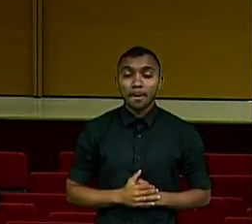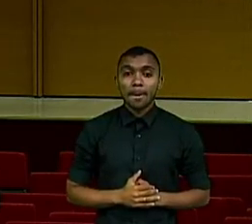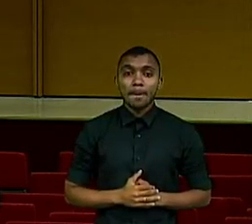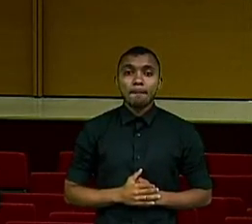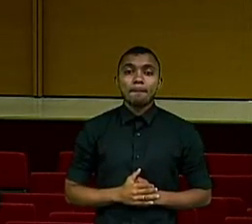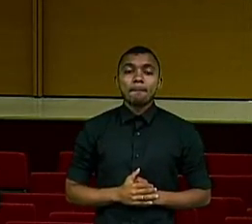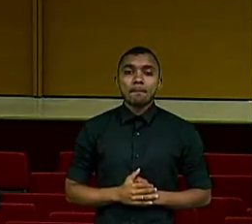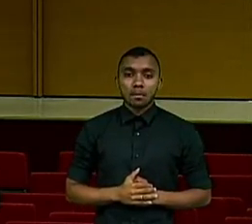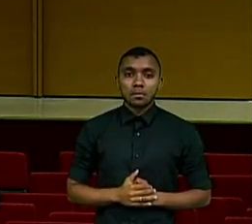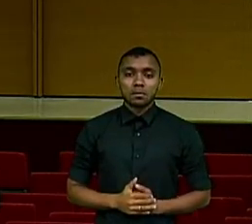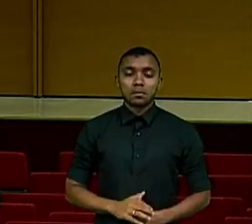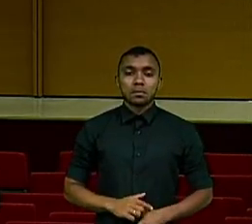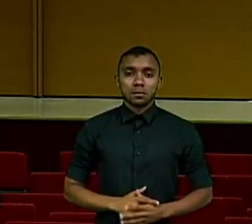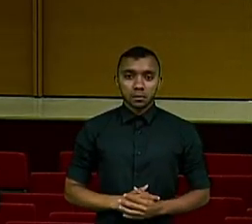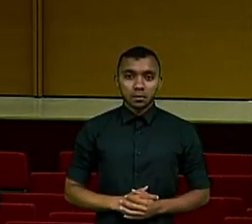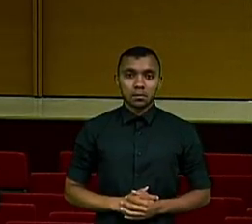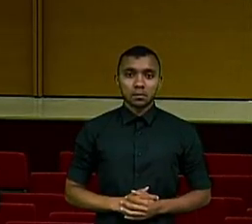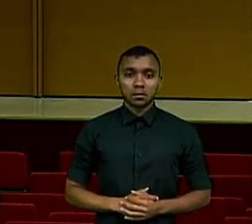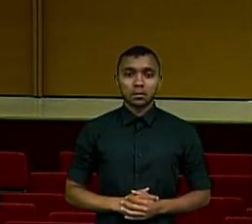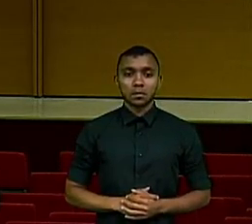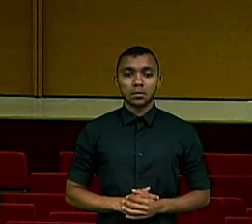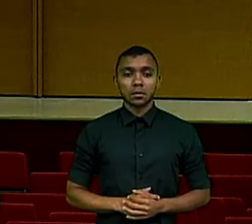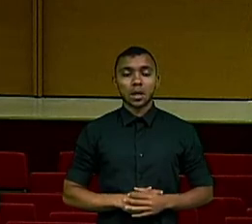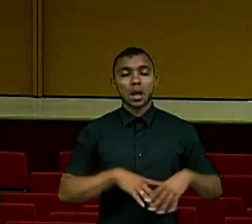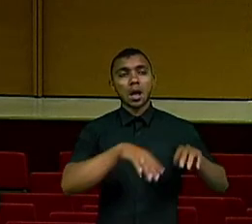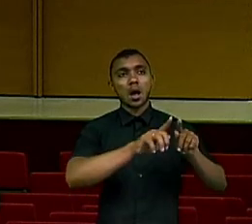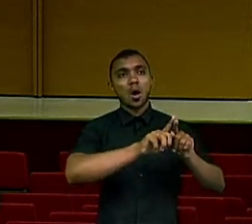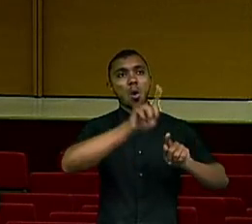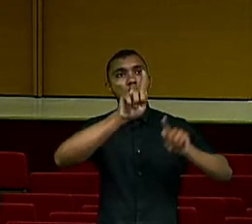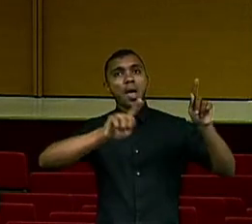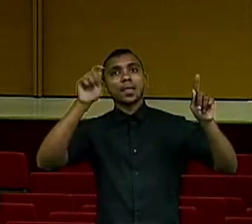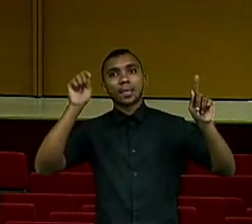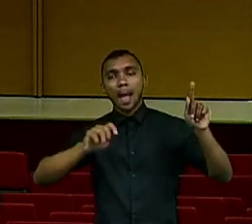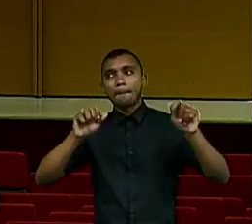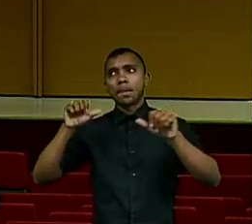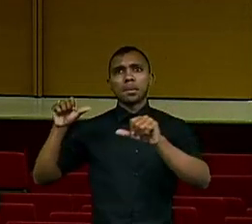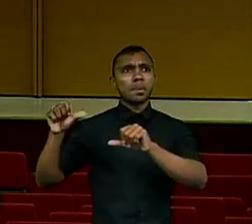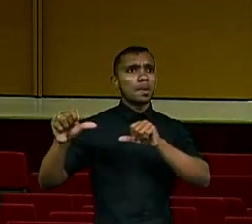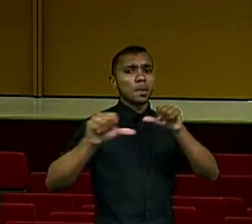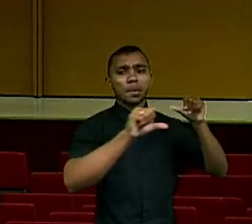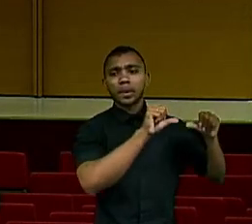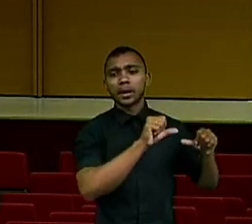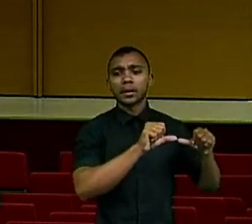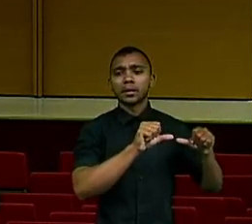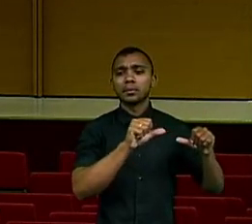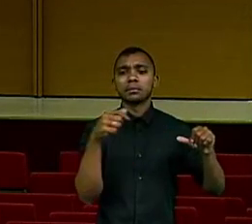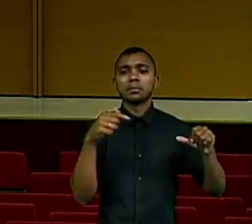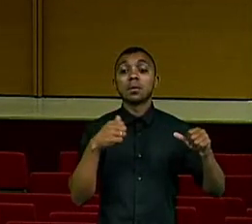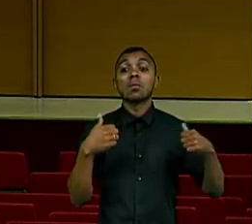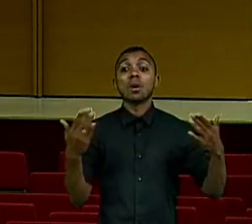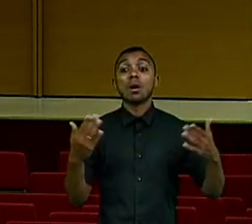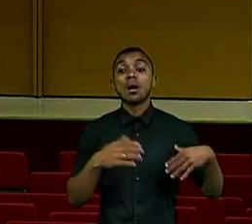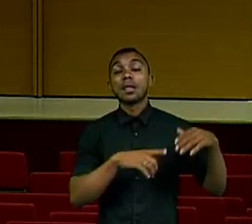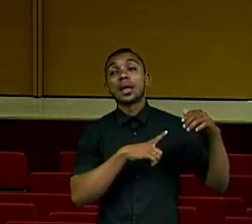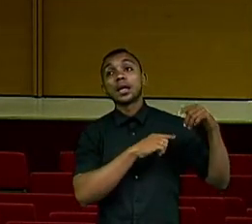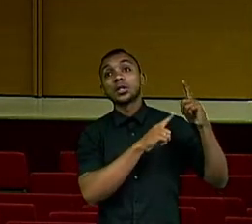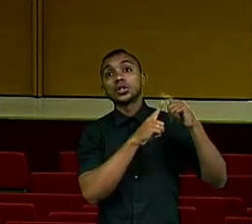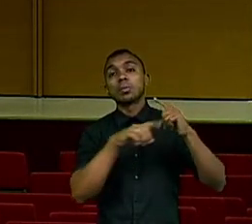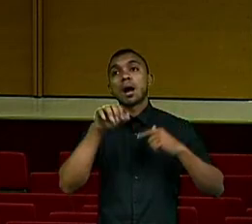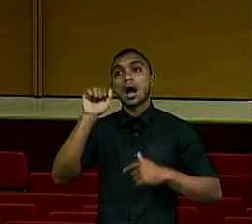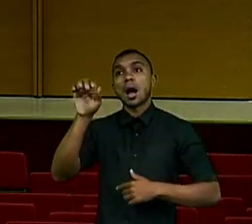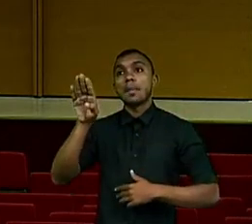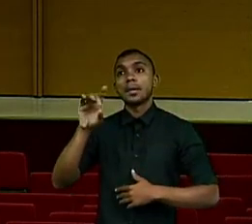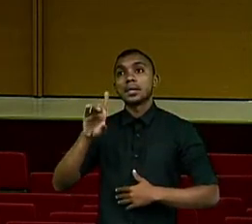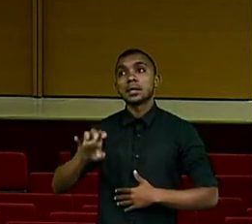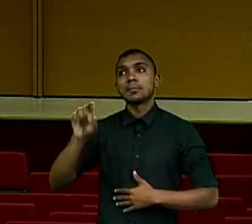a única onda que pode sofrer polarização aí botava lavares tipos de ondas né